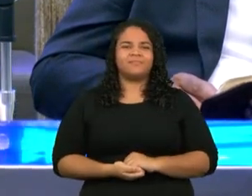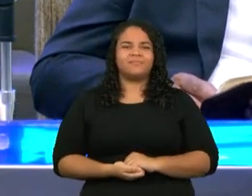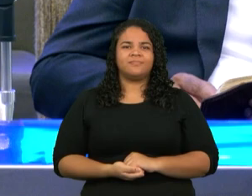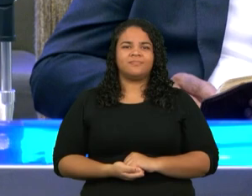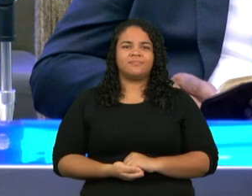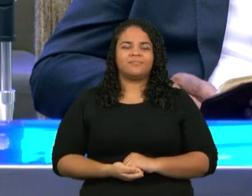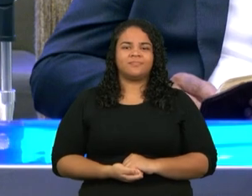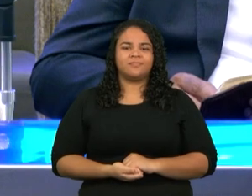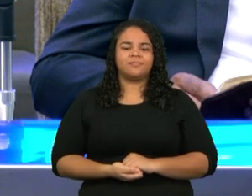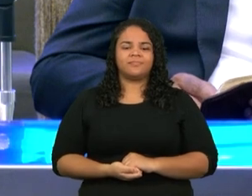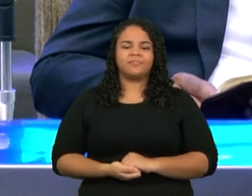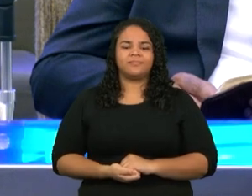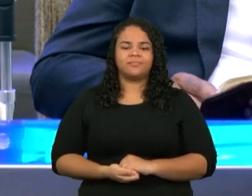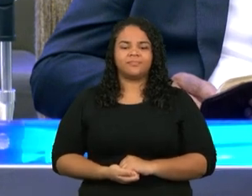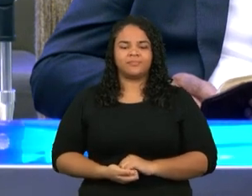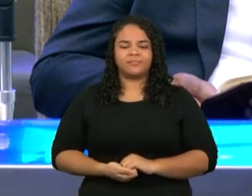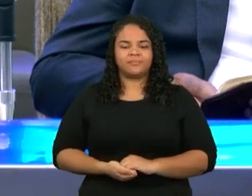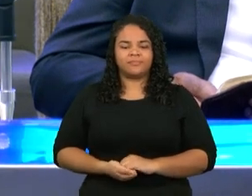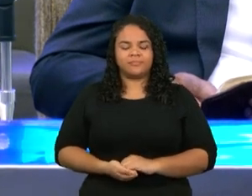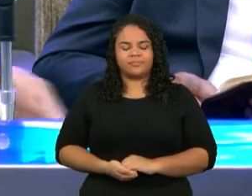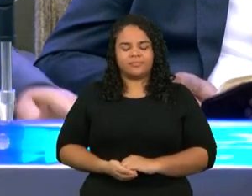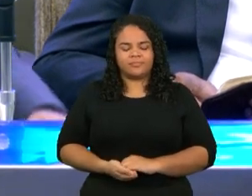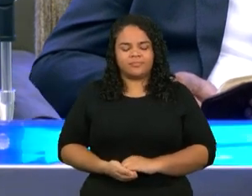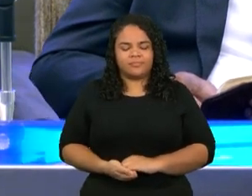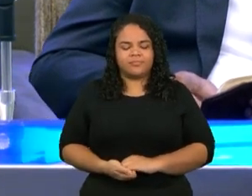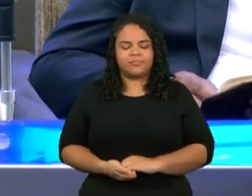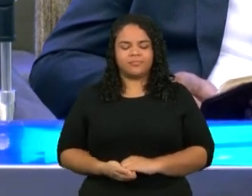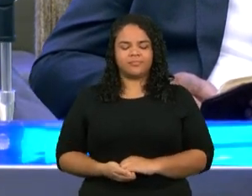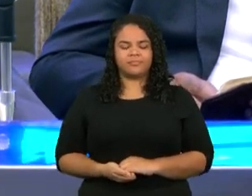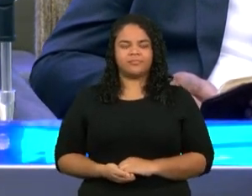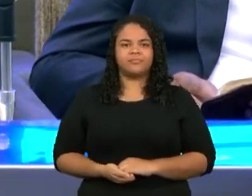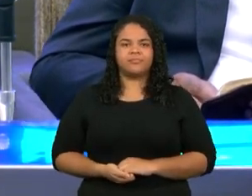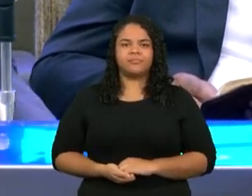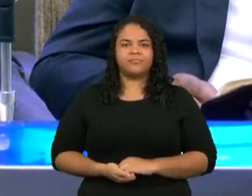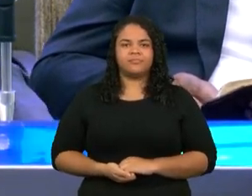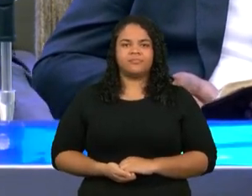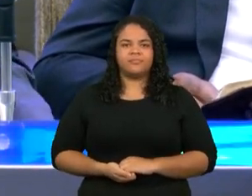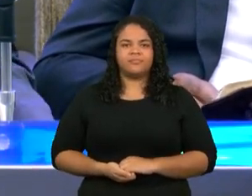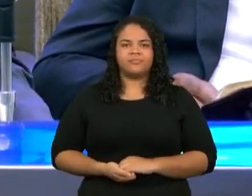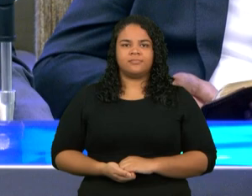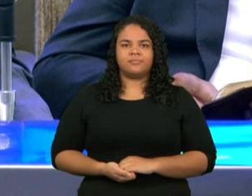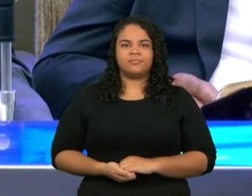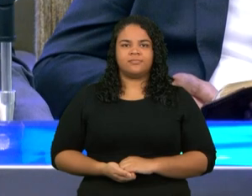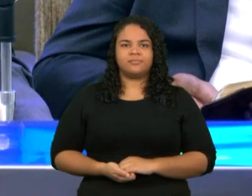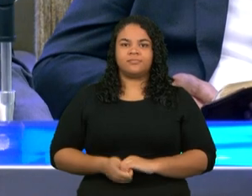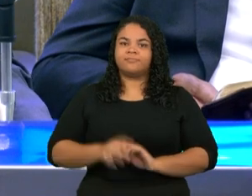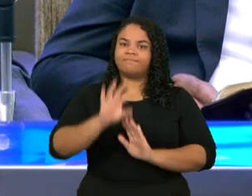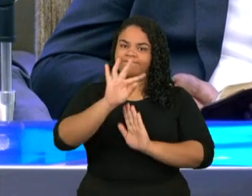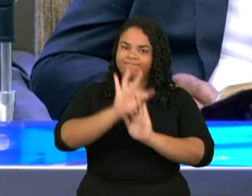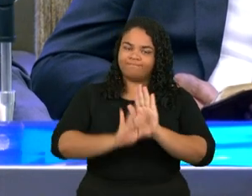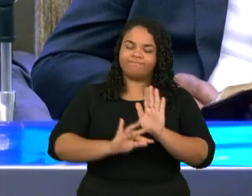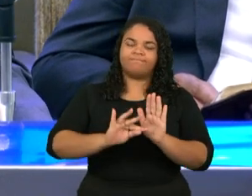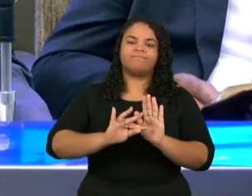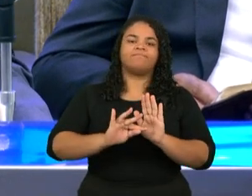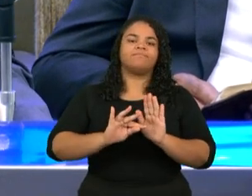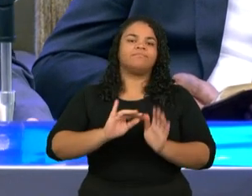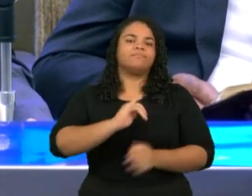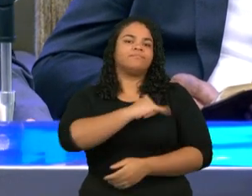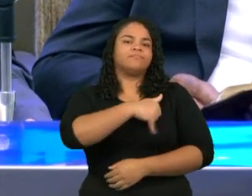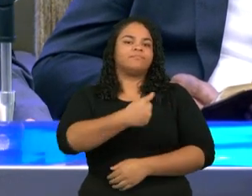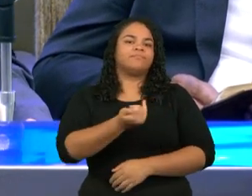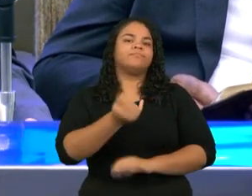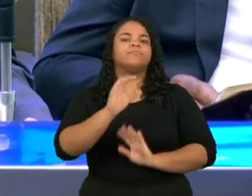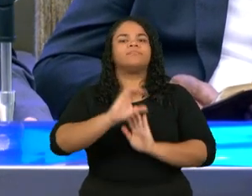meus amados irmãos aqui que o ladrão como está em João Capítulo 10 Versículo 10 é